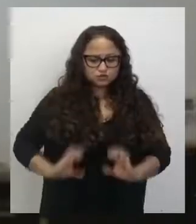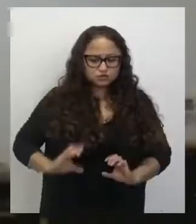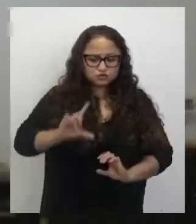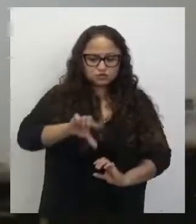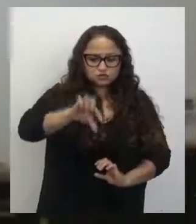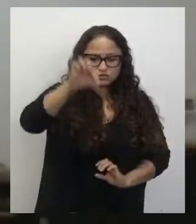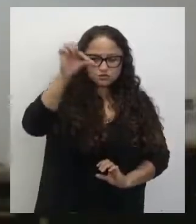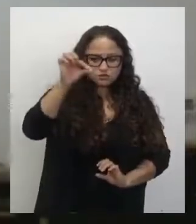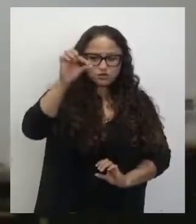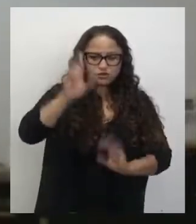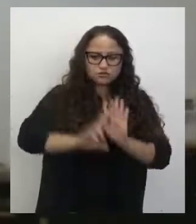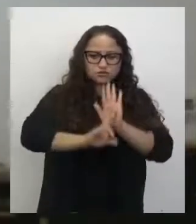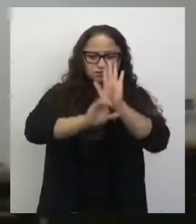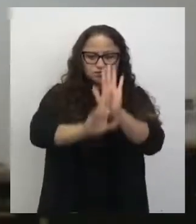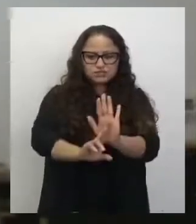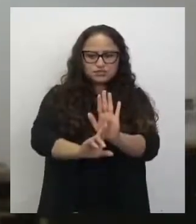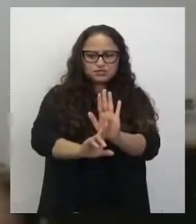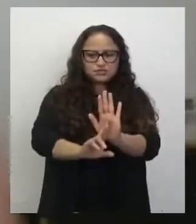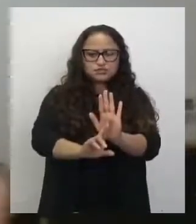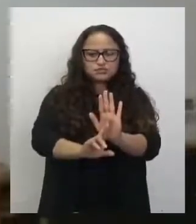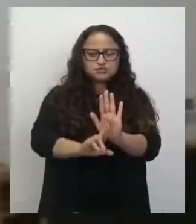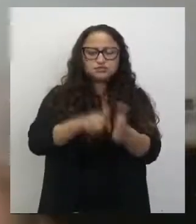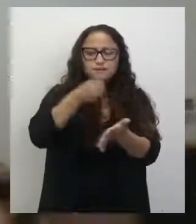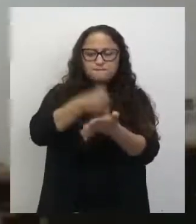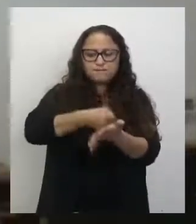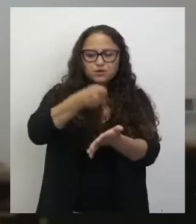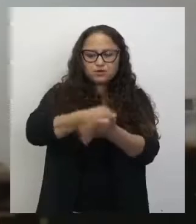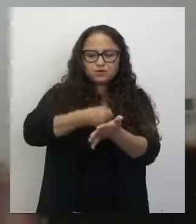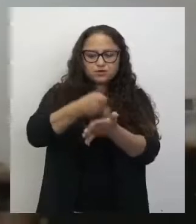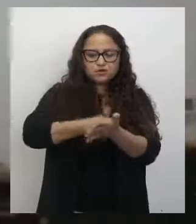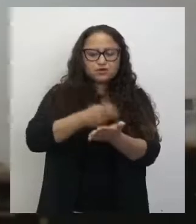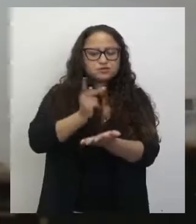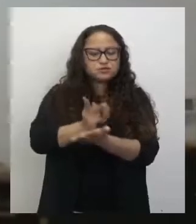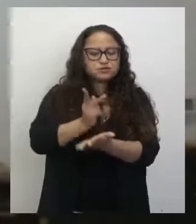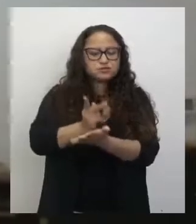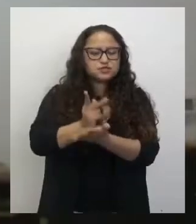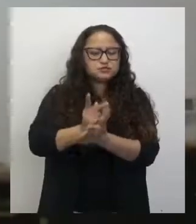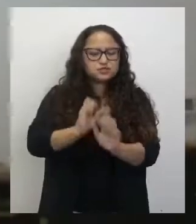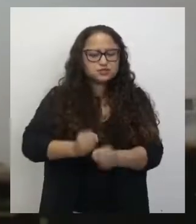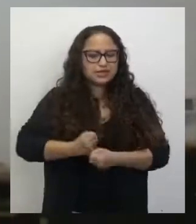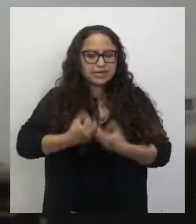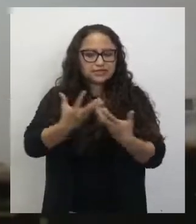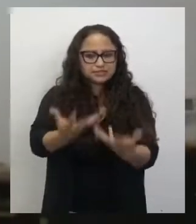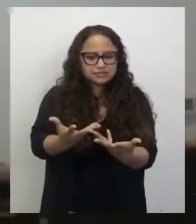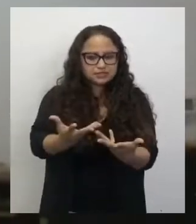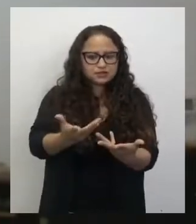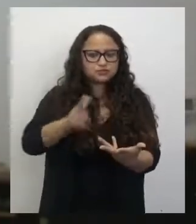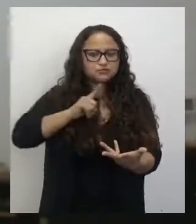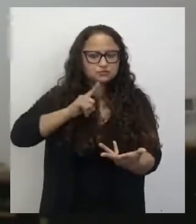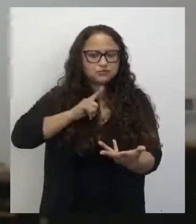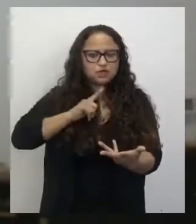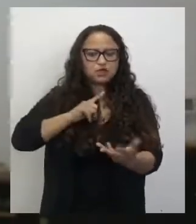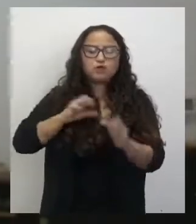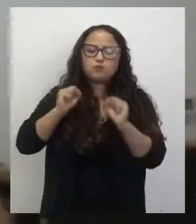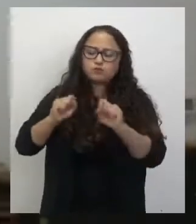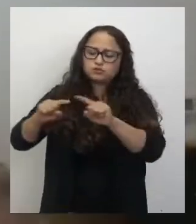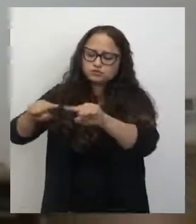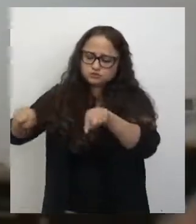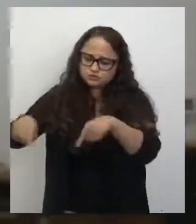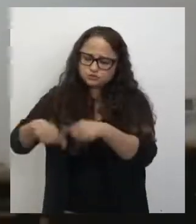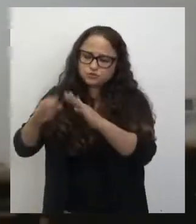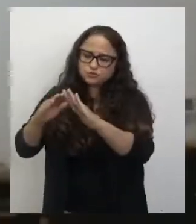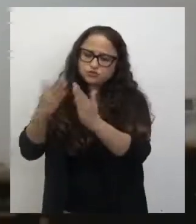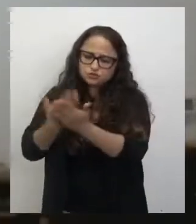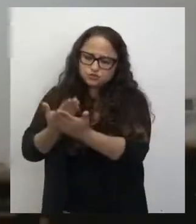nossos representantes, né, de brigar, estar sempre sendo atuante, né, seja numa sala de aula, seja no